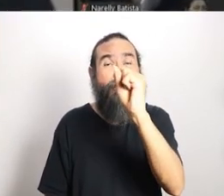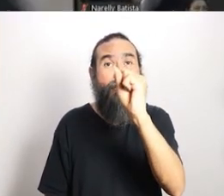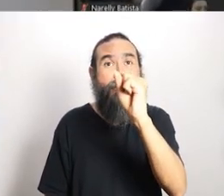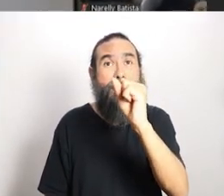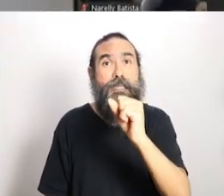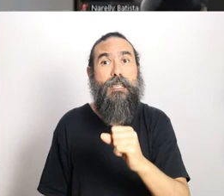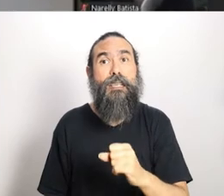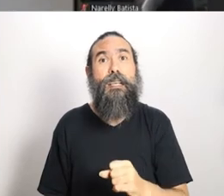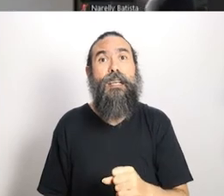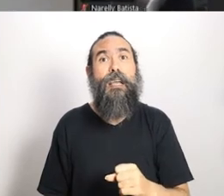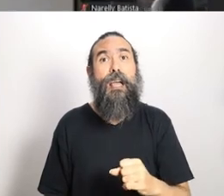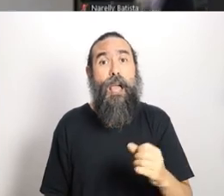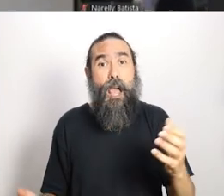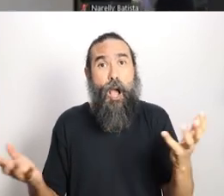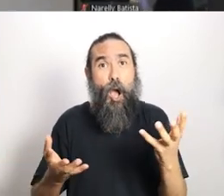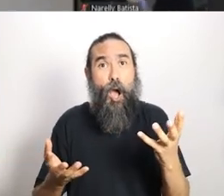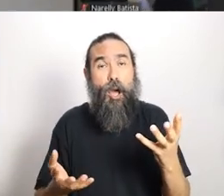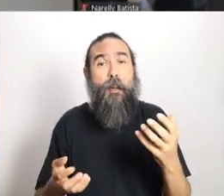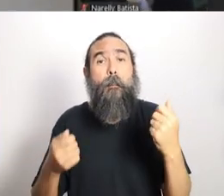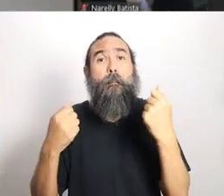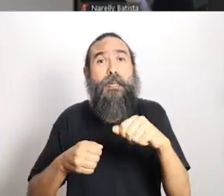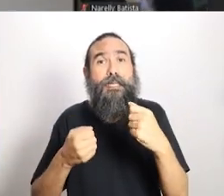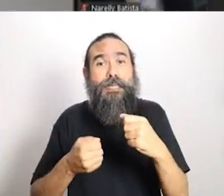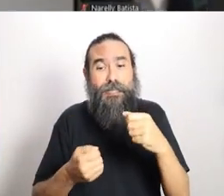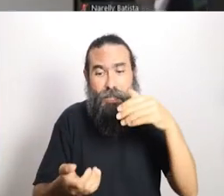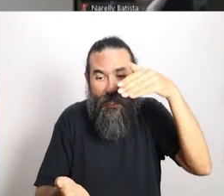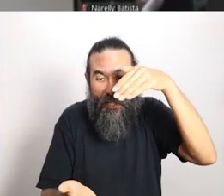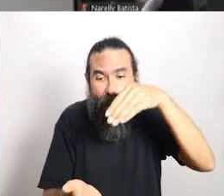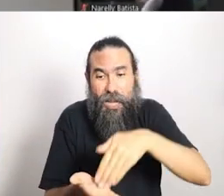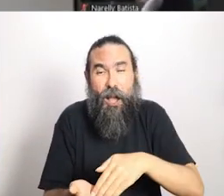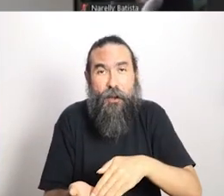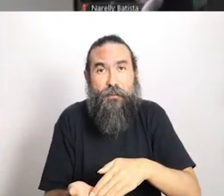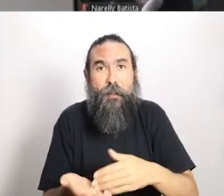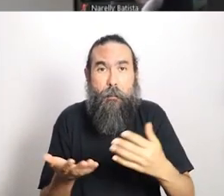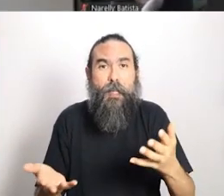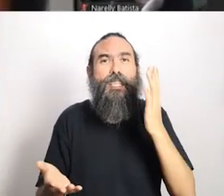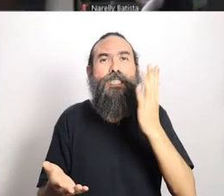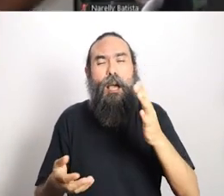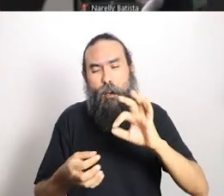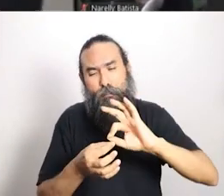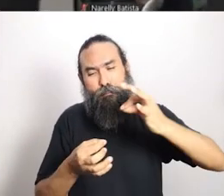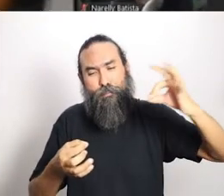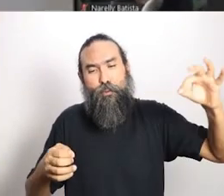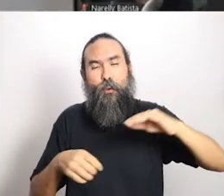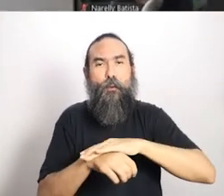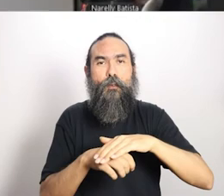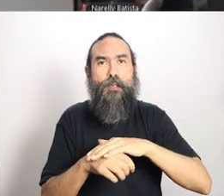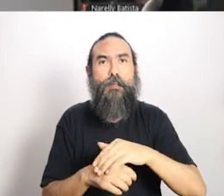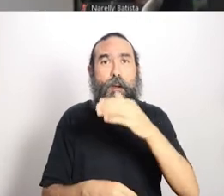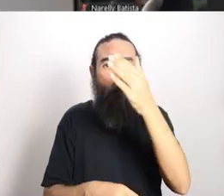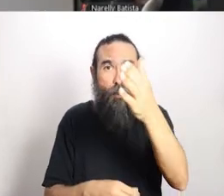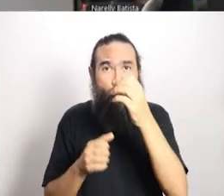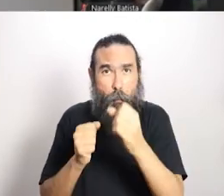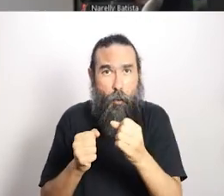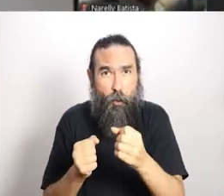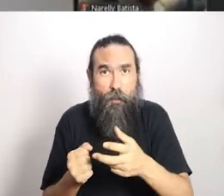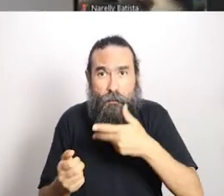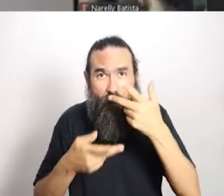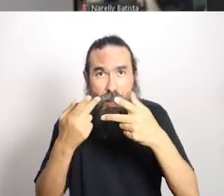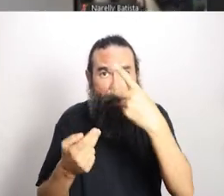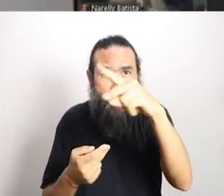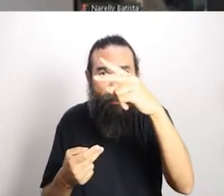a gente foi orientado agora a concluir a conversa, mas no dia do show da agenda a gente vai falar bastante. Faça um